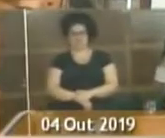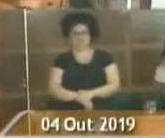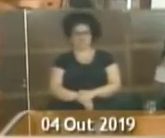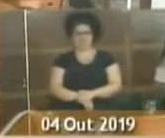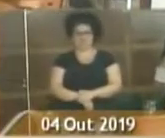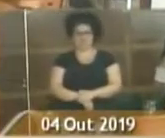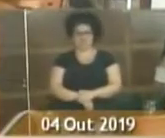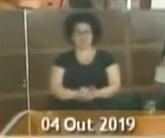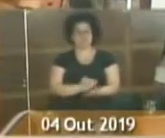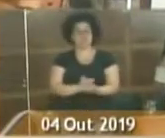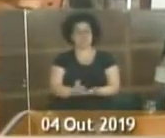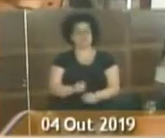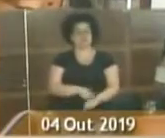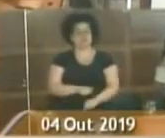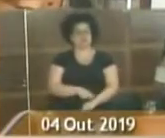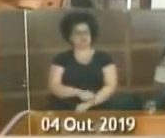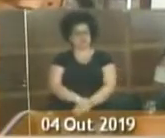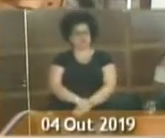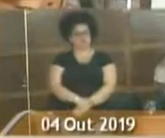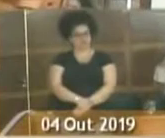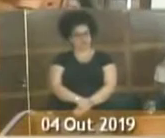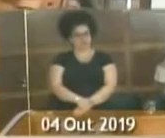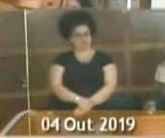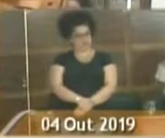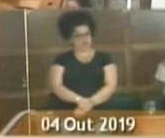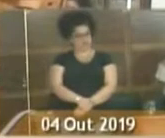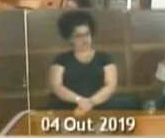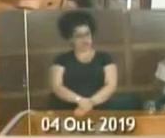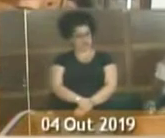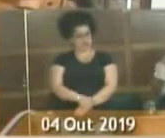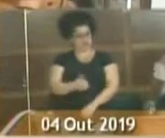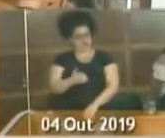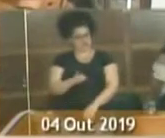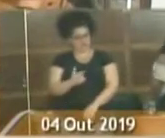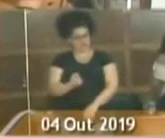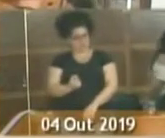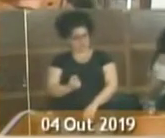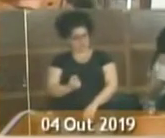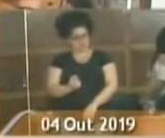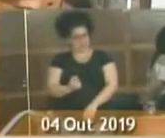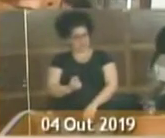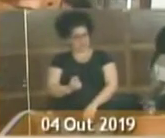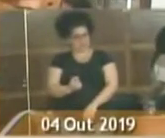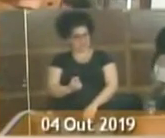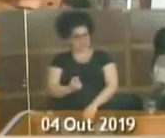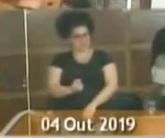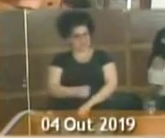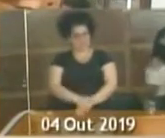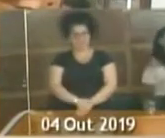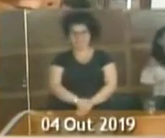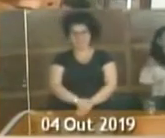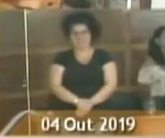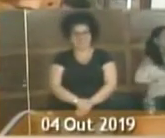e imigrantes de Angra dos Reis e chefe do canil de cães farejadores da Polícia Federal de Angra dos Reis.